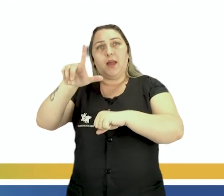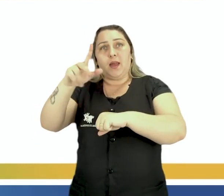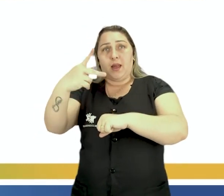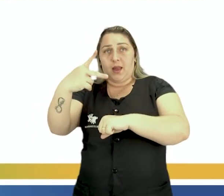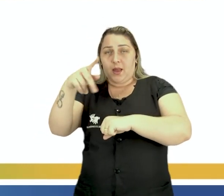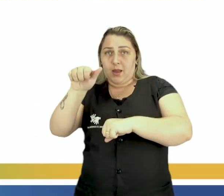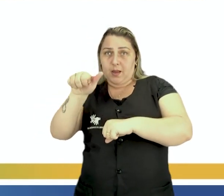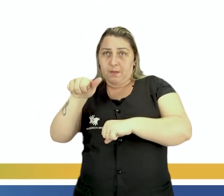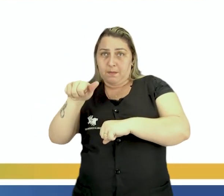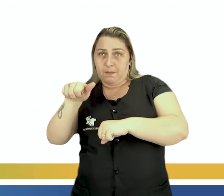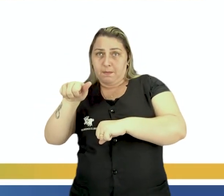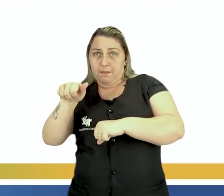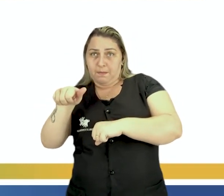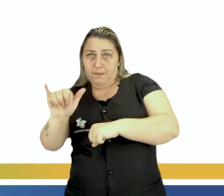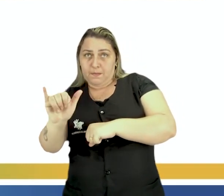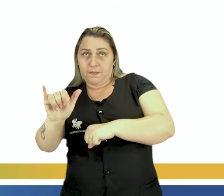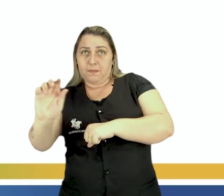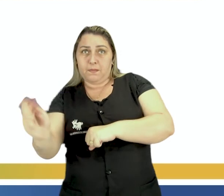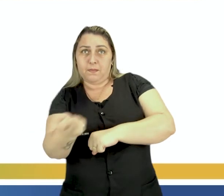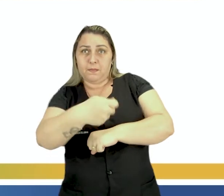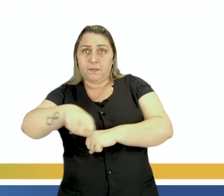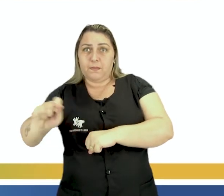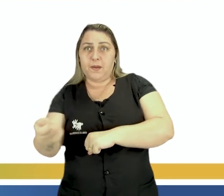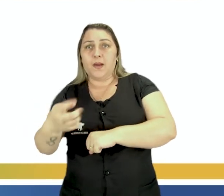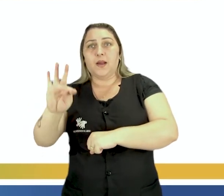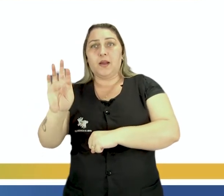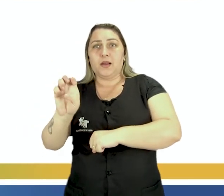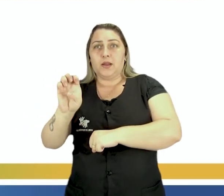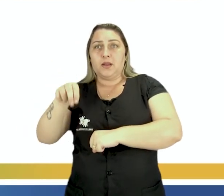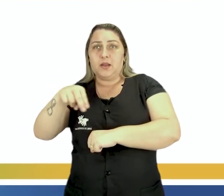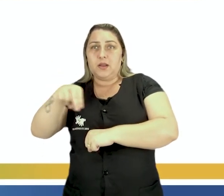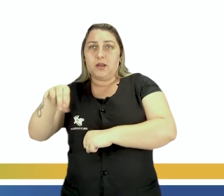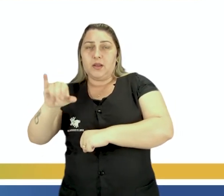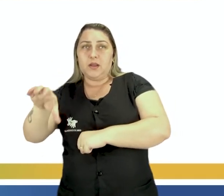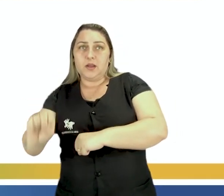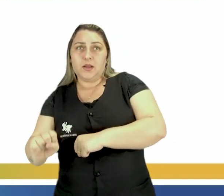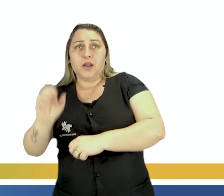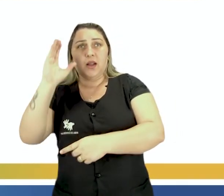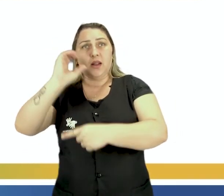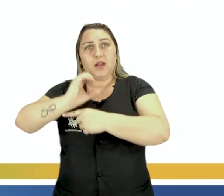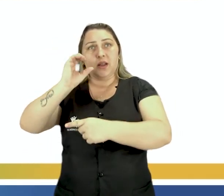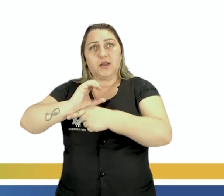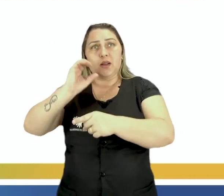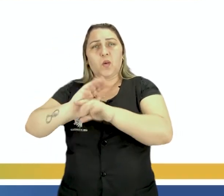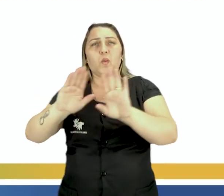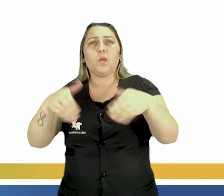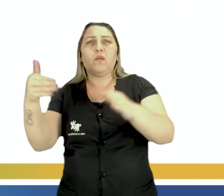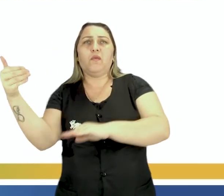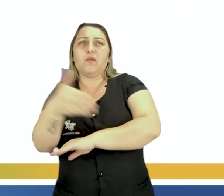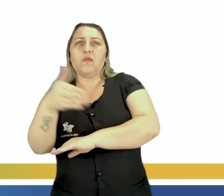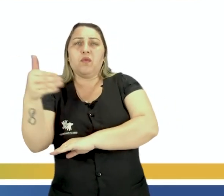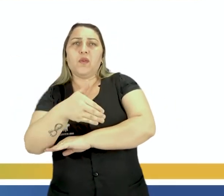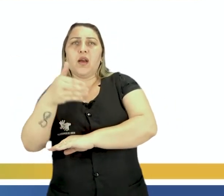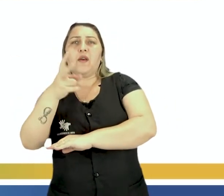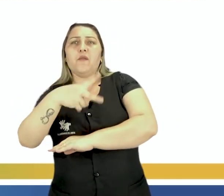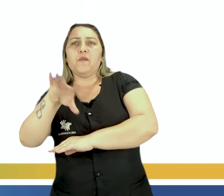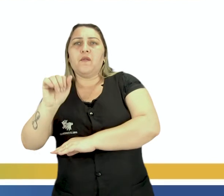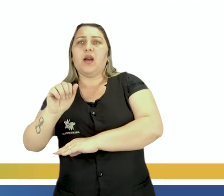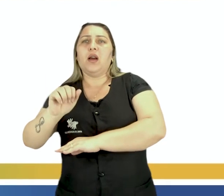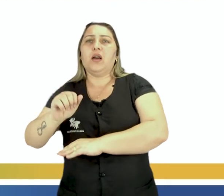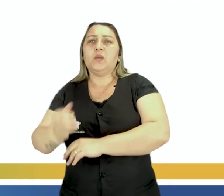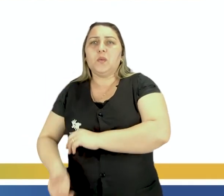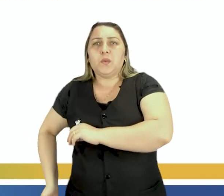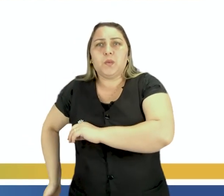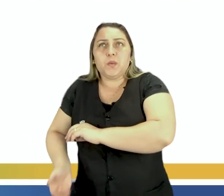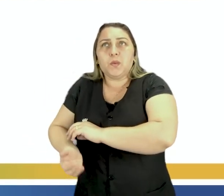tennis, ok? Jogar tênis. E na letra C, how often does she go bowling? Com que frequência ela vai jogar